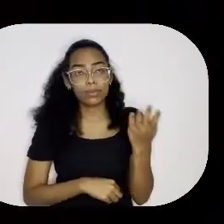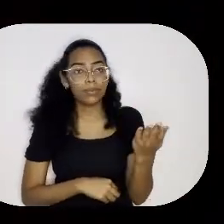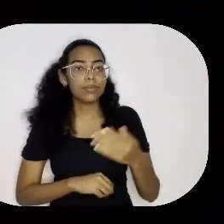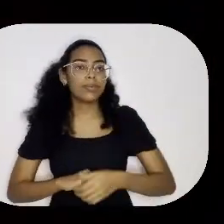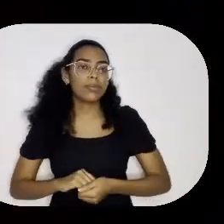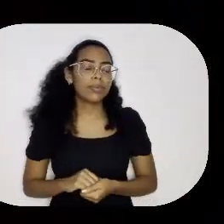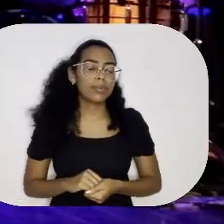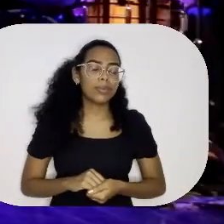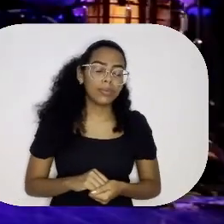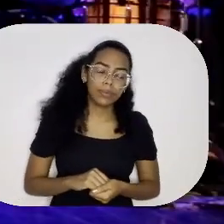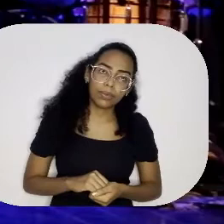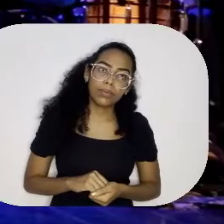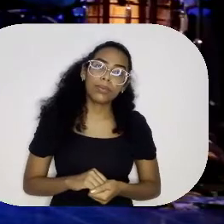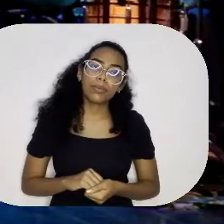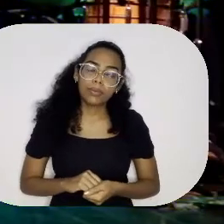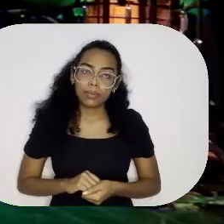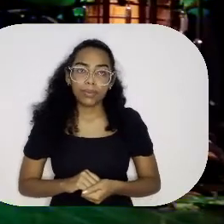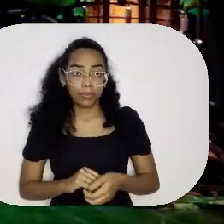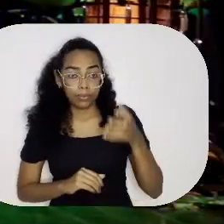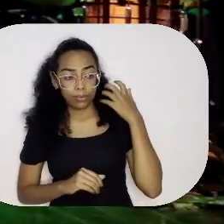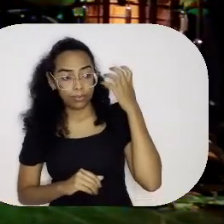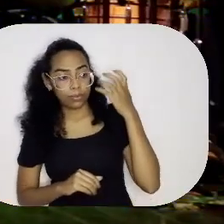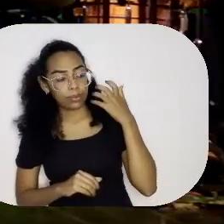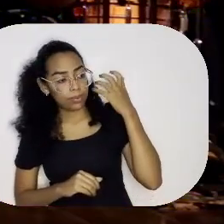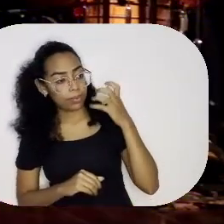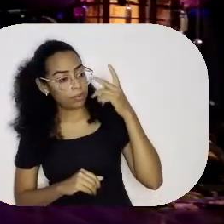pra ti, pacuti.